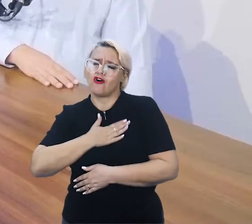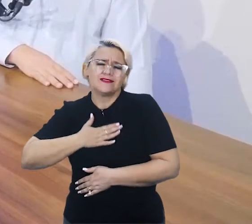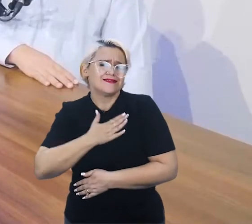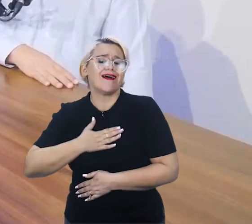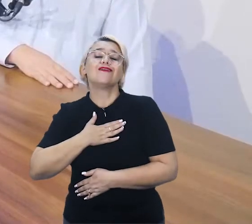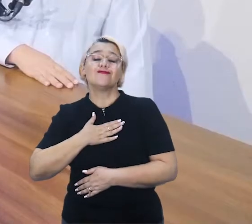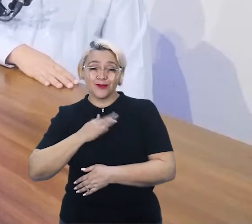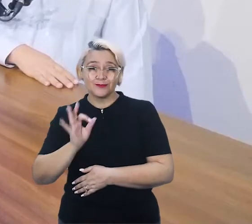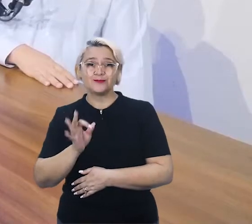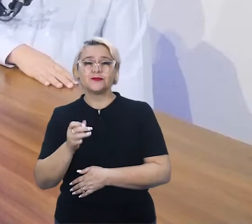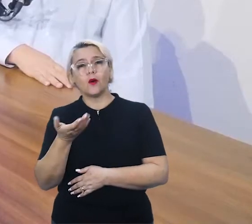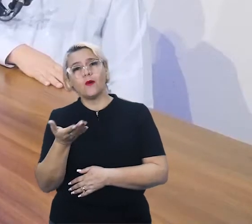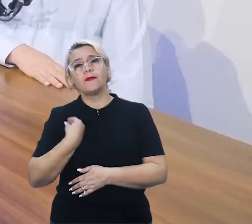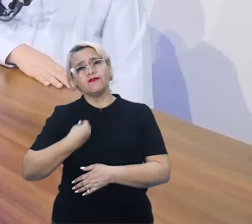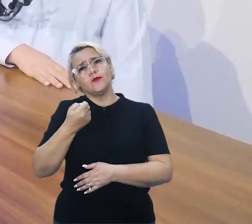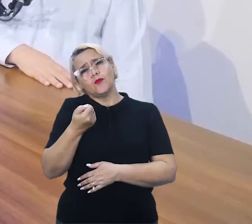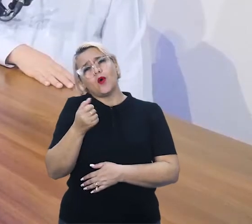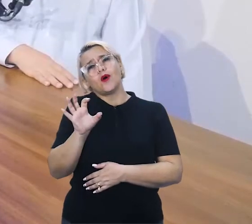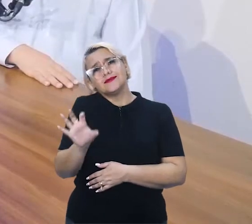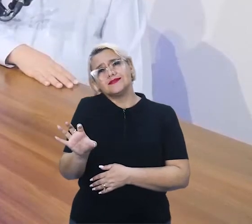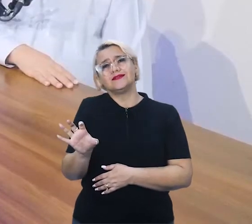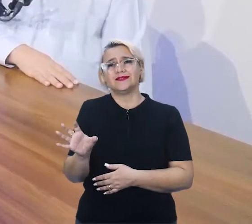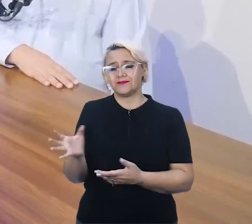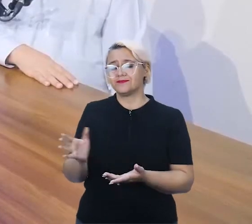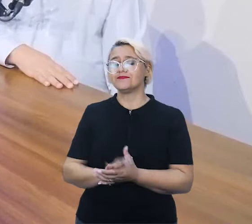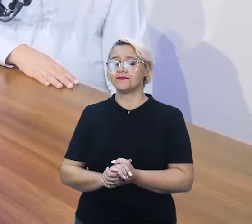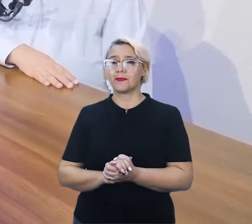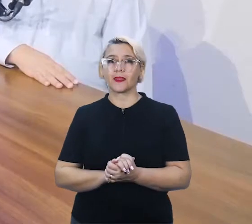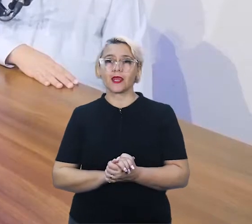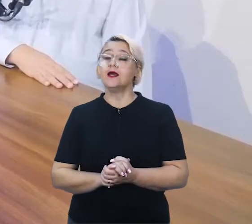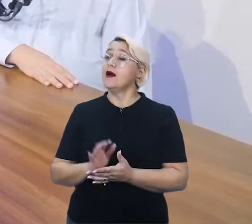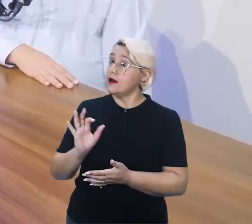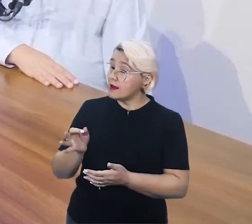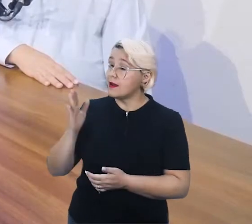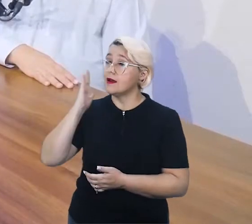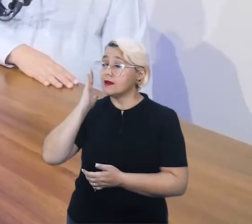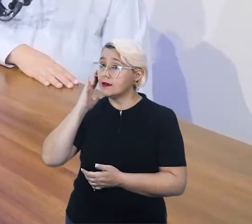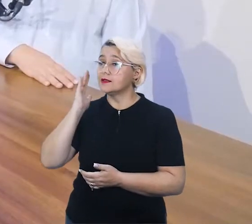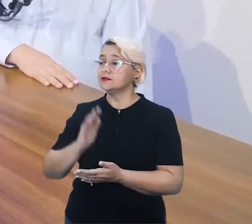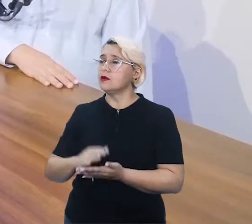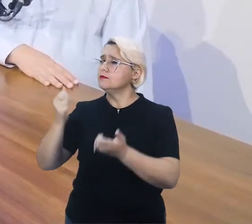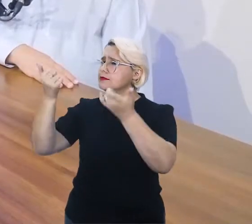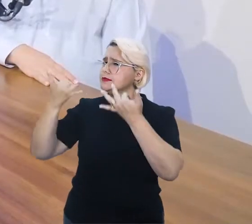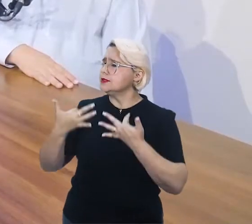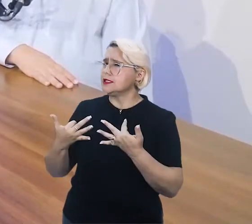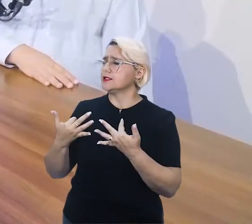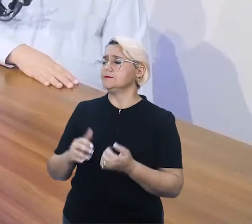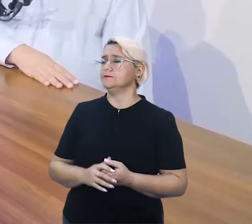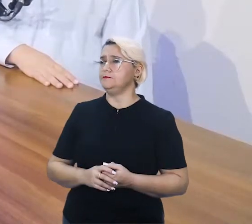Então, a minha vida foi um pouco assim, nesse sentido. Sei. E me diga uma coisa,